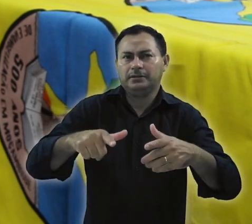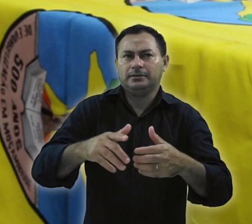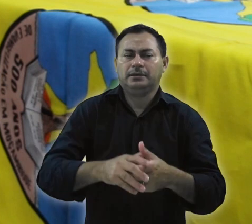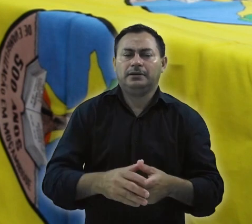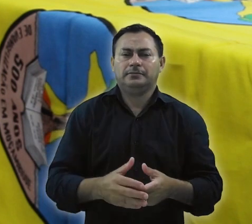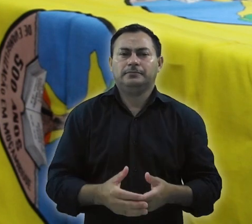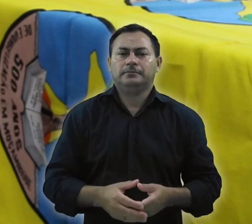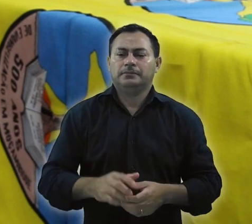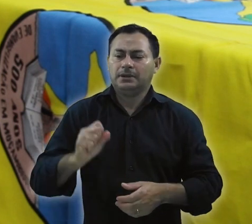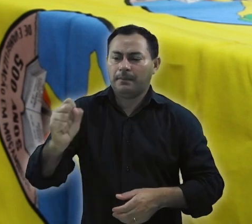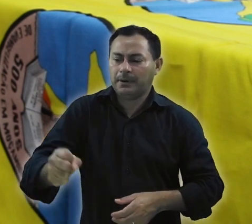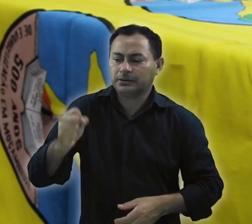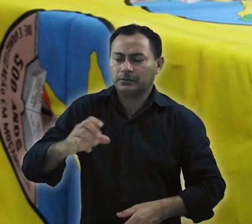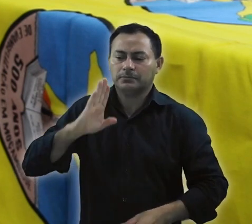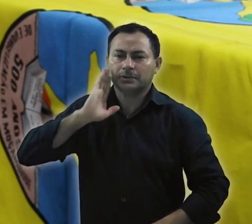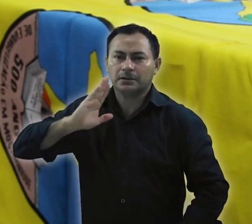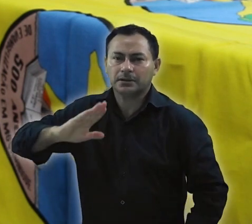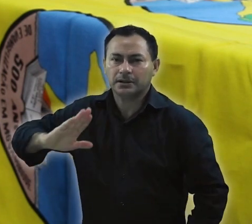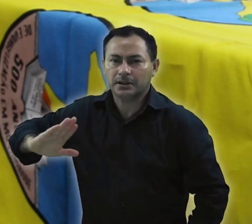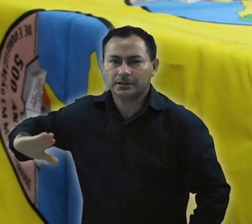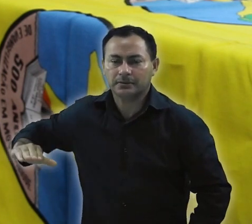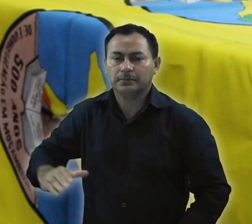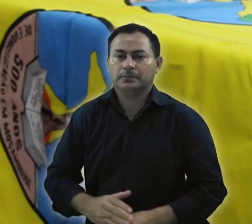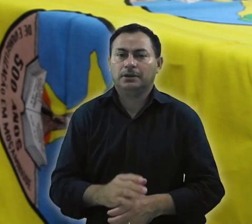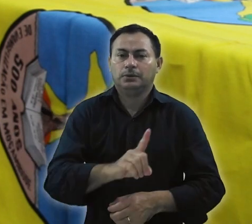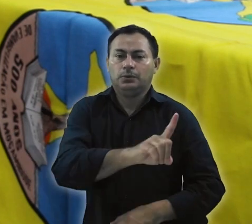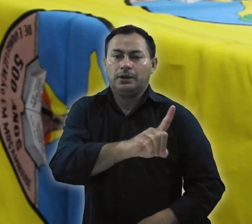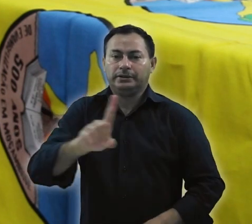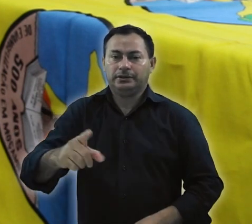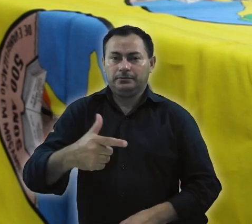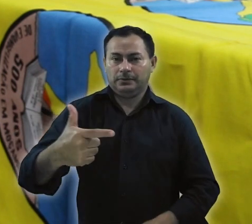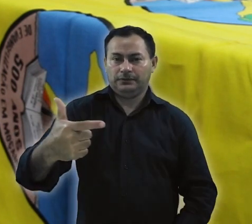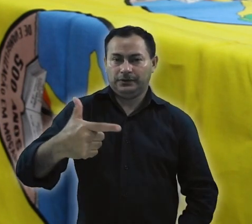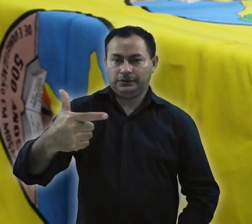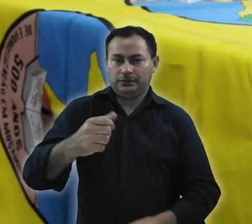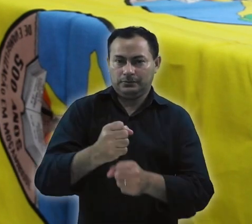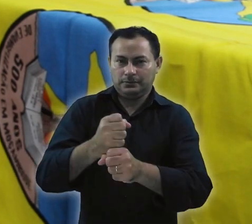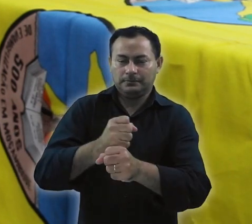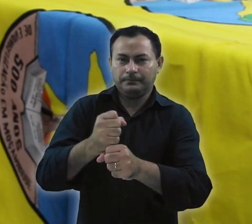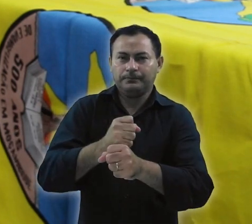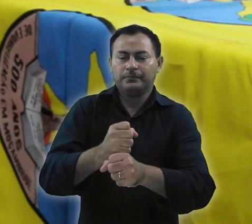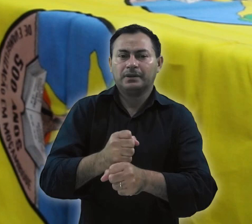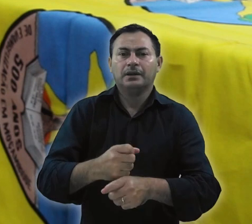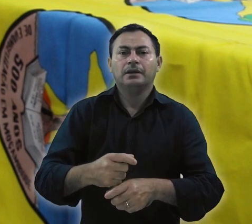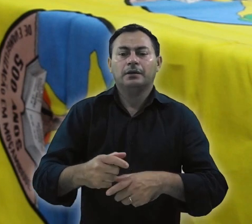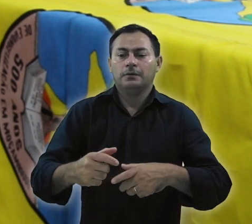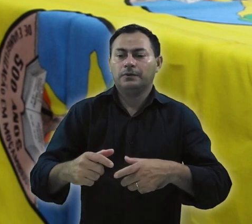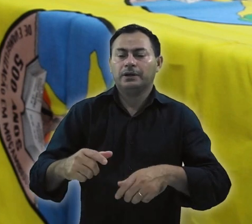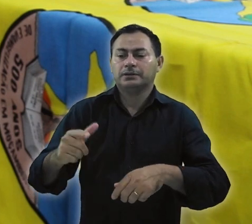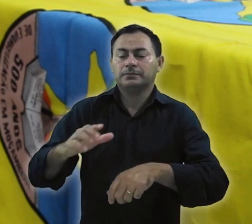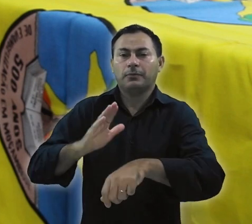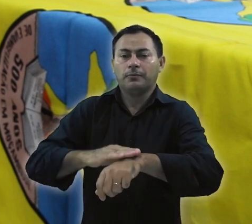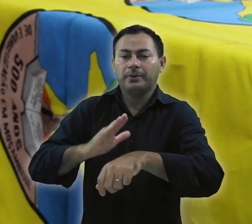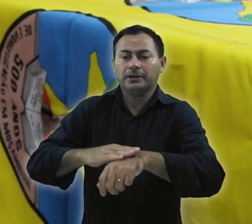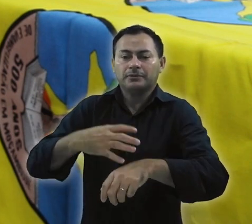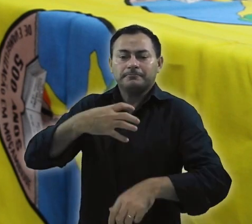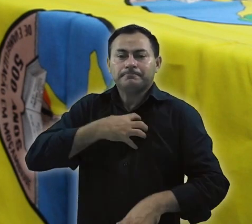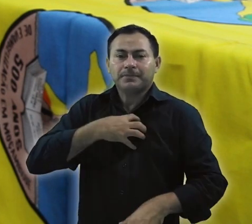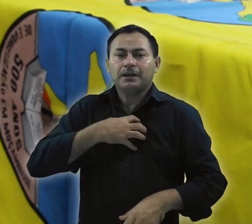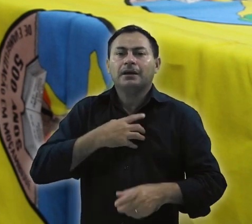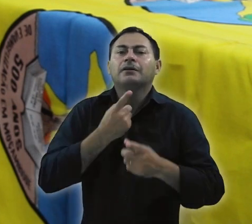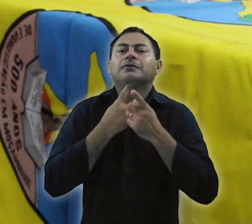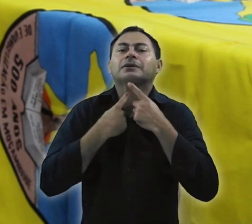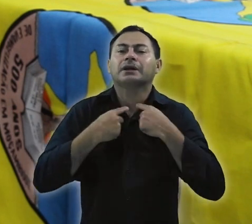Trabalhei na pastoral da criança por 22 anos e onde foi que me